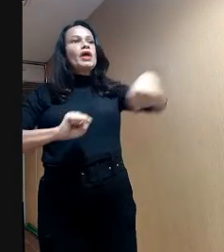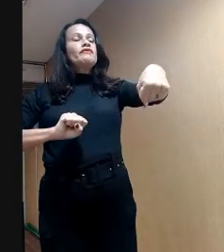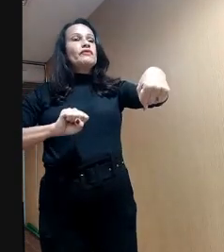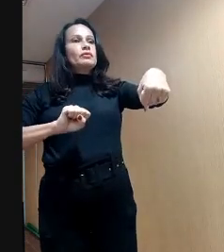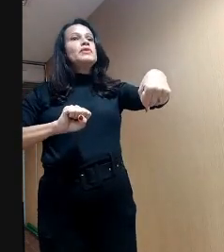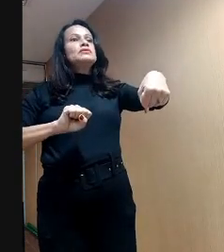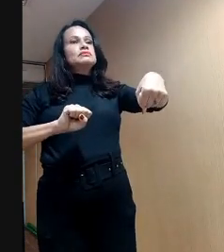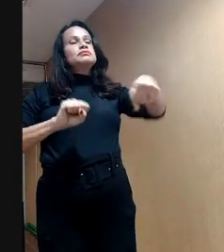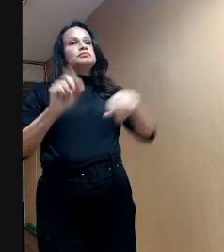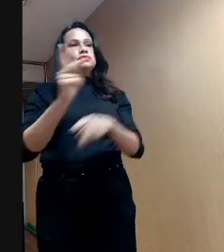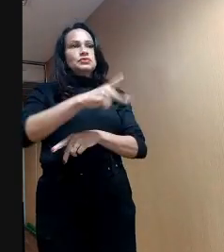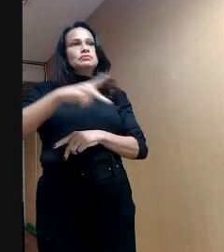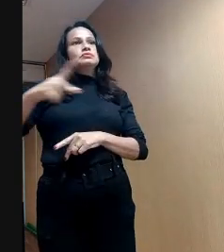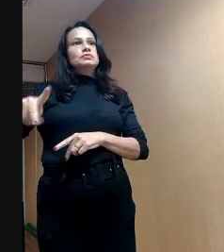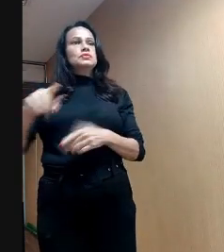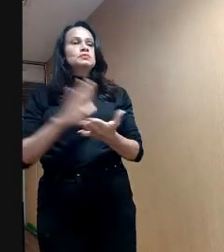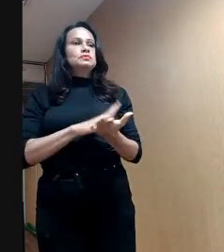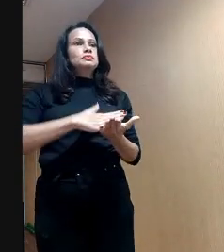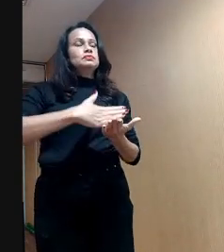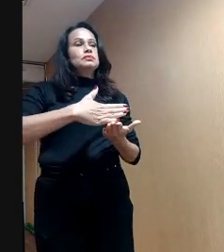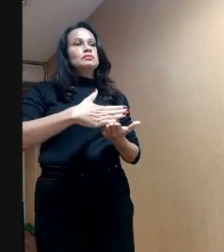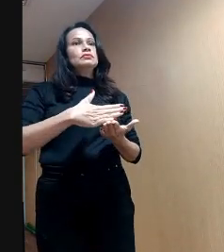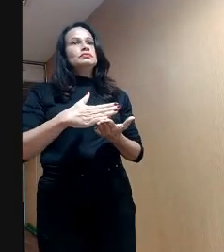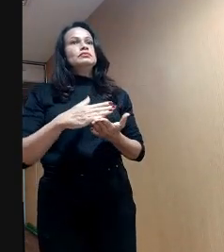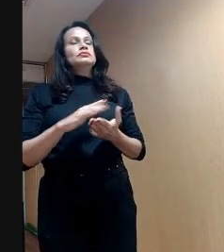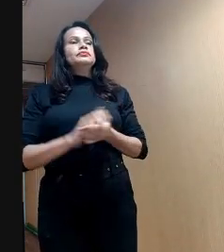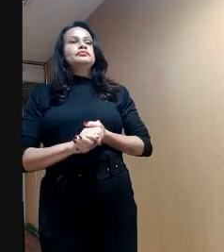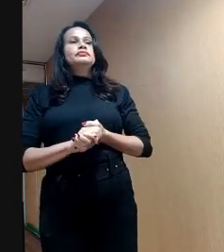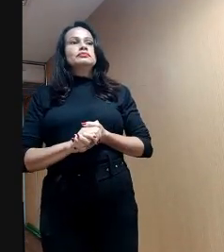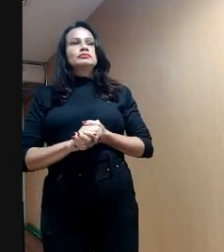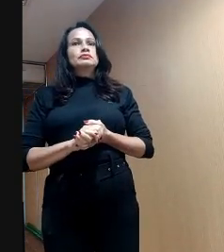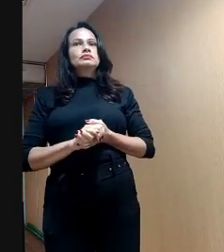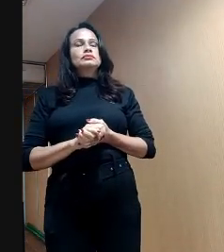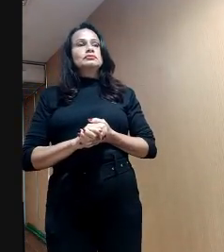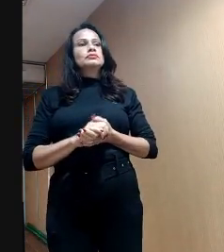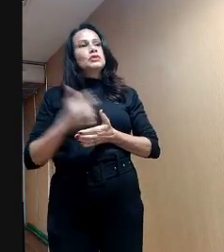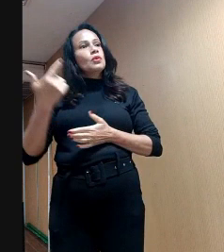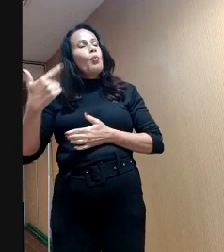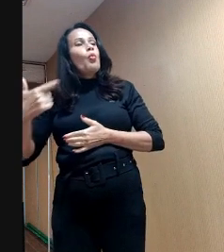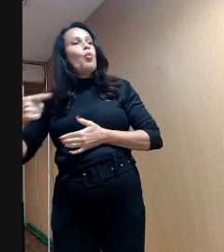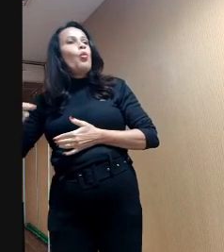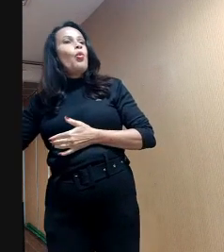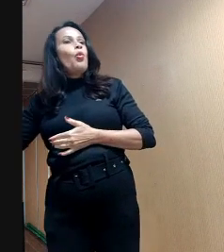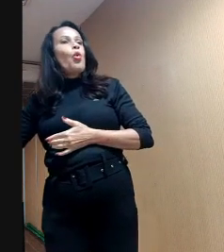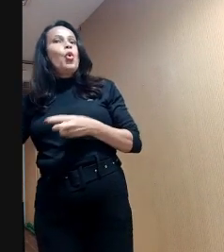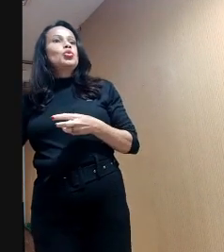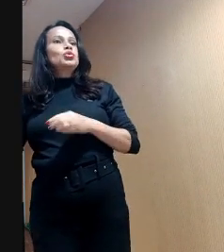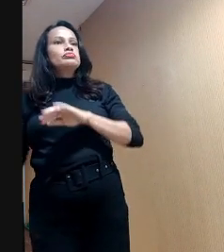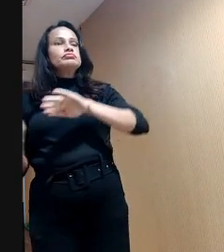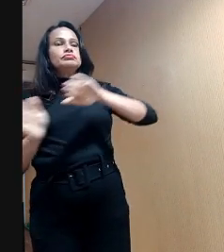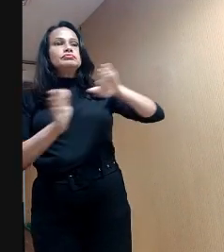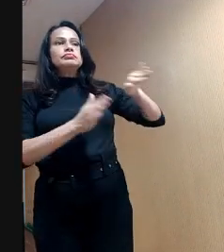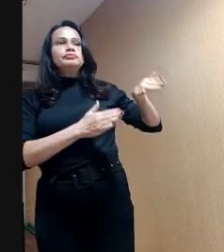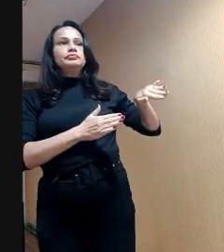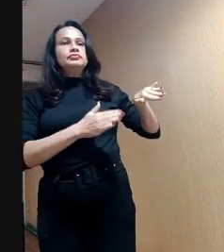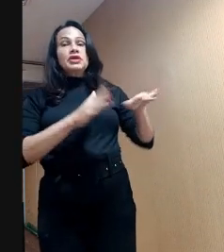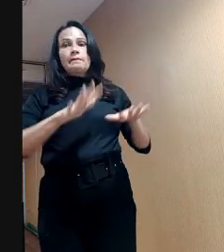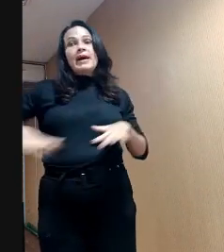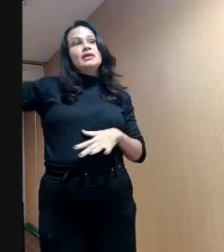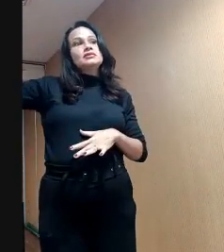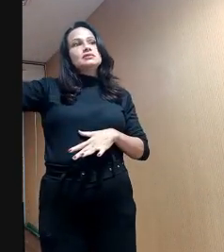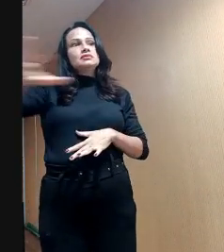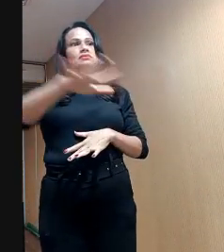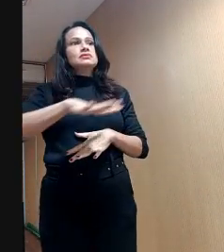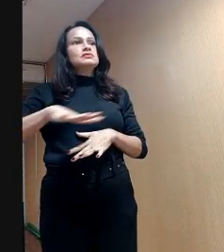docente. Outro ponto que nos chama bastante atenção são os desafios lançados hoje para todas as áreas, e não seria